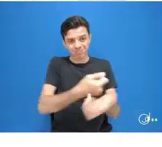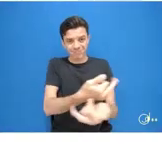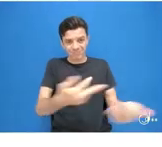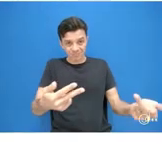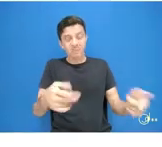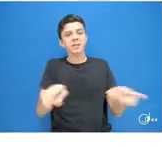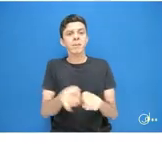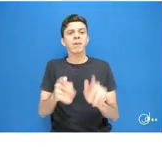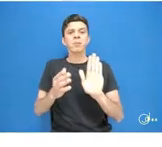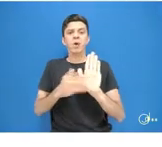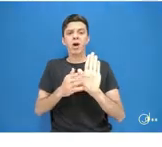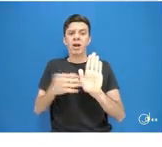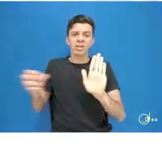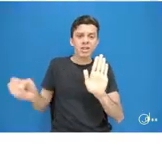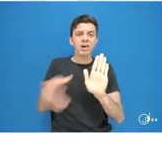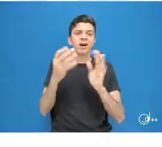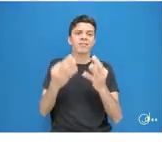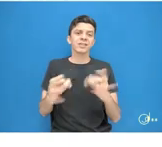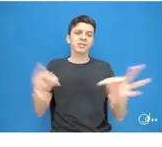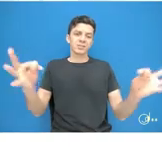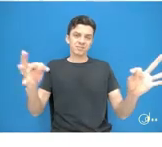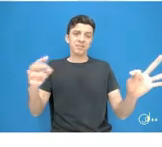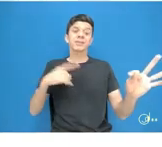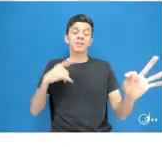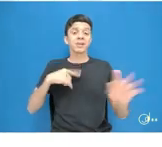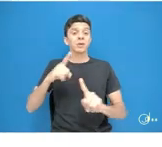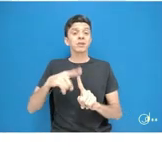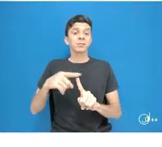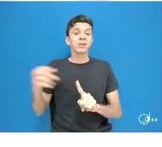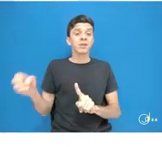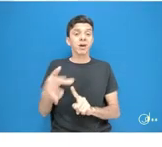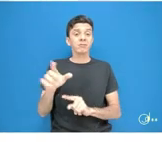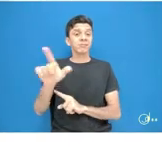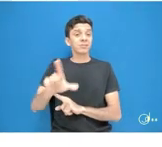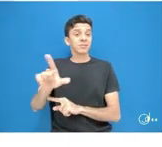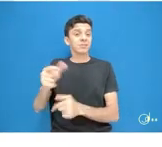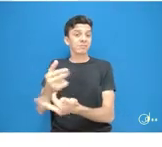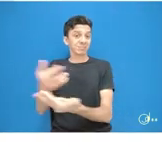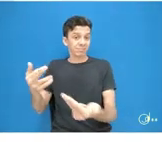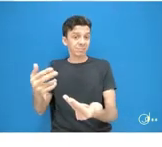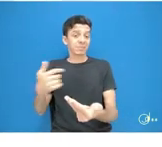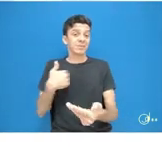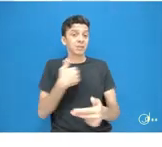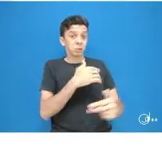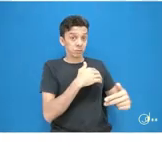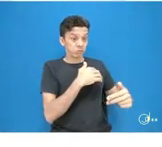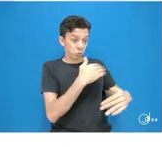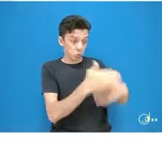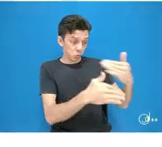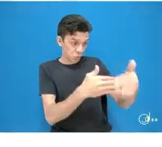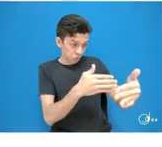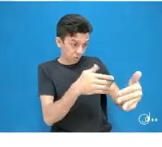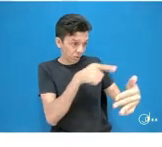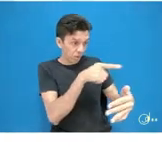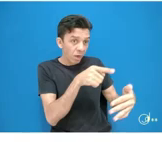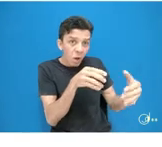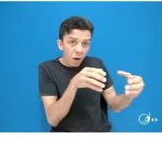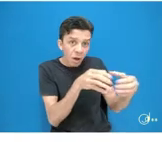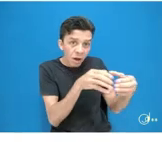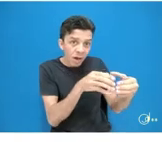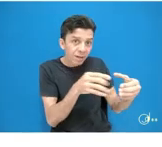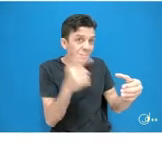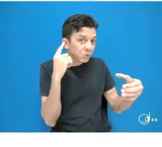partindo de uma nova proposta terminológica, que agrupe os diferentes tipos de produções literárias, que emergem da comunidade